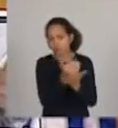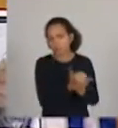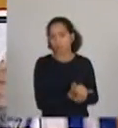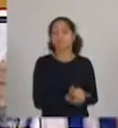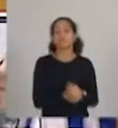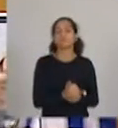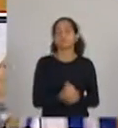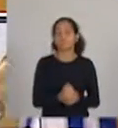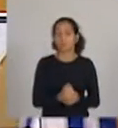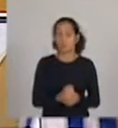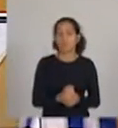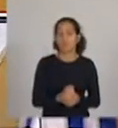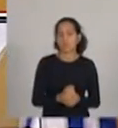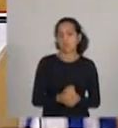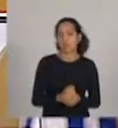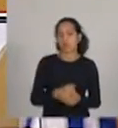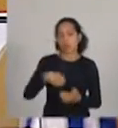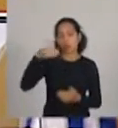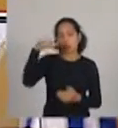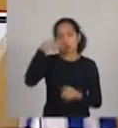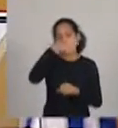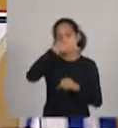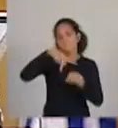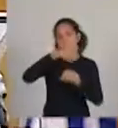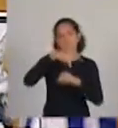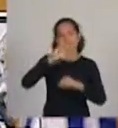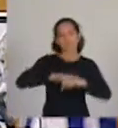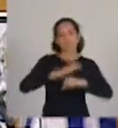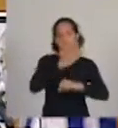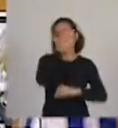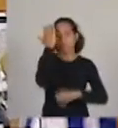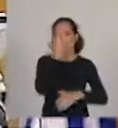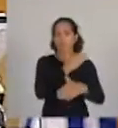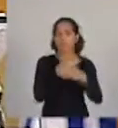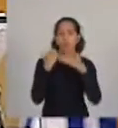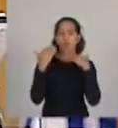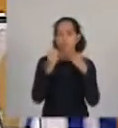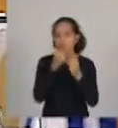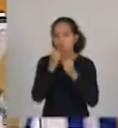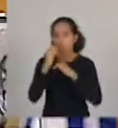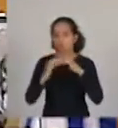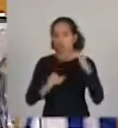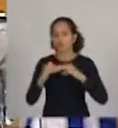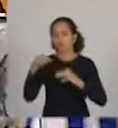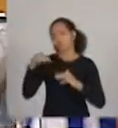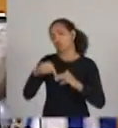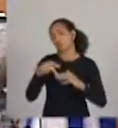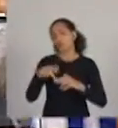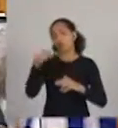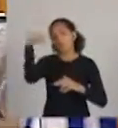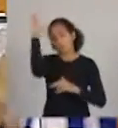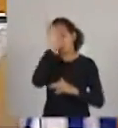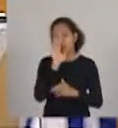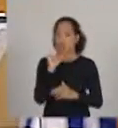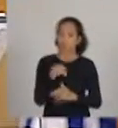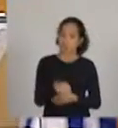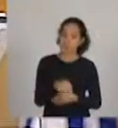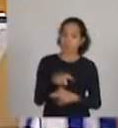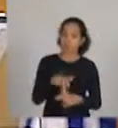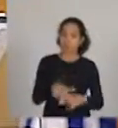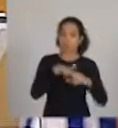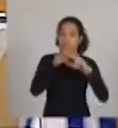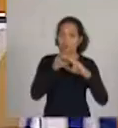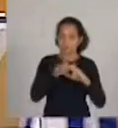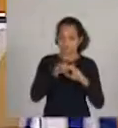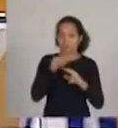mais morrem jornalistas é o Brasil, devido esta falta de percepção